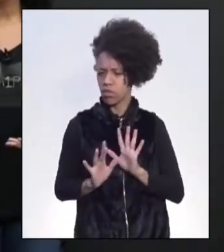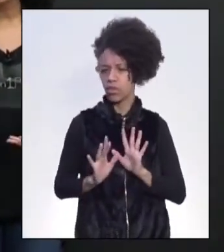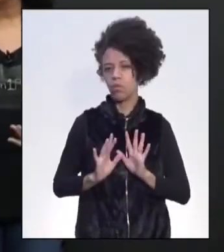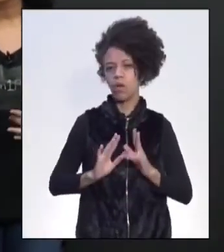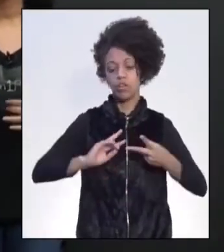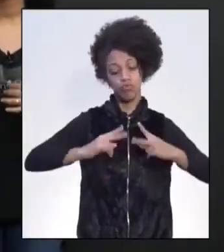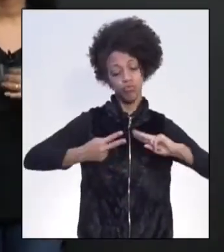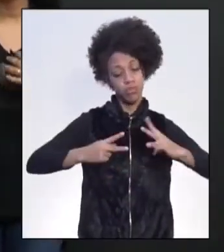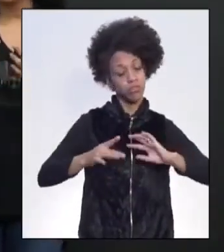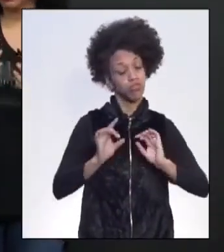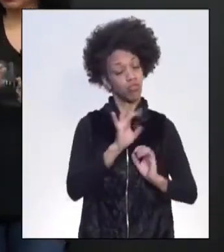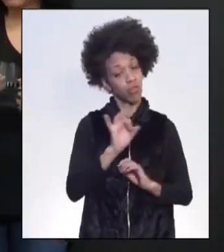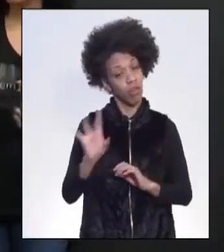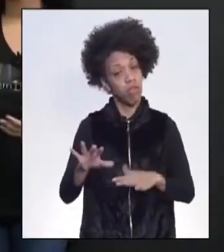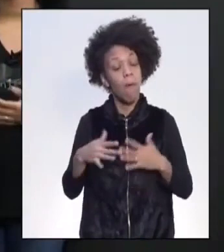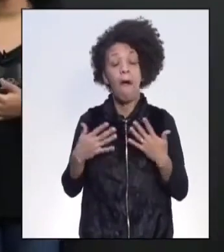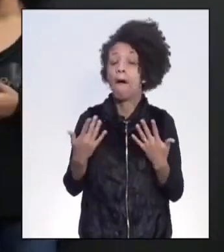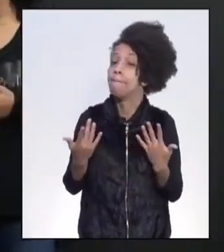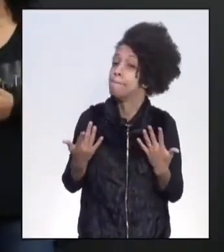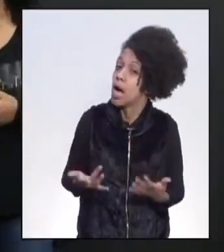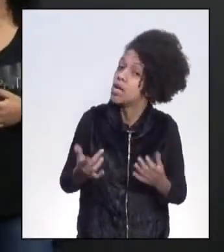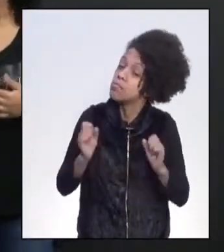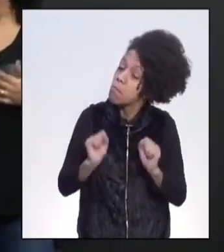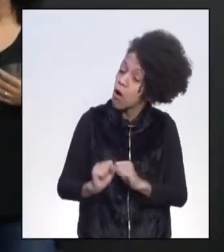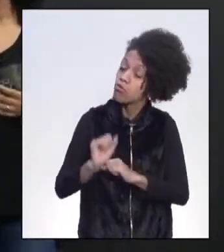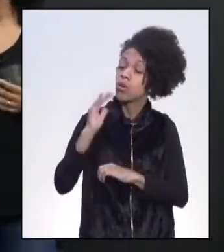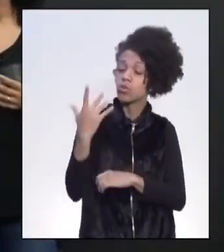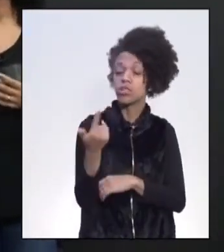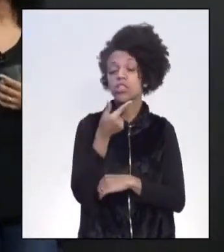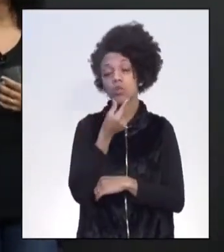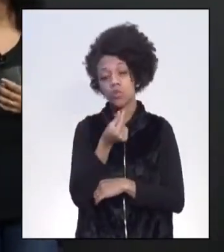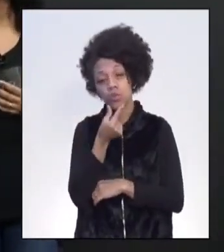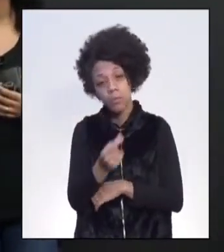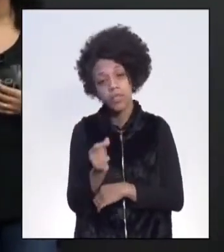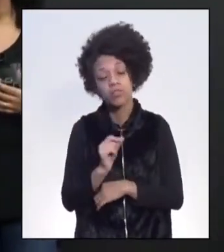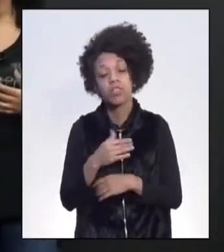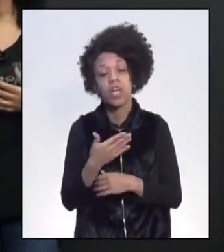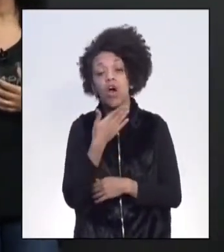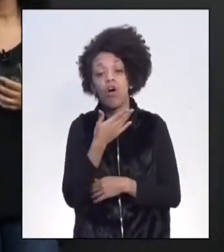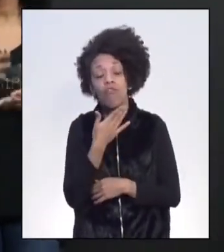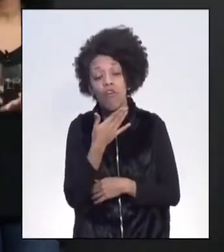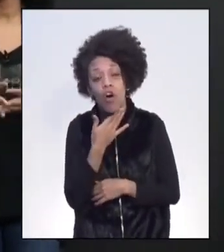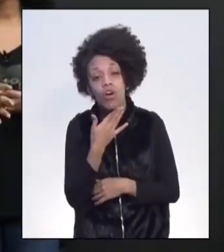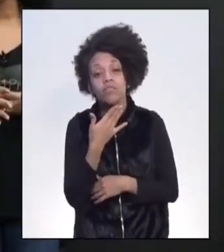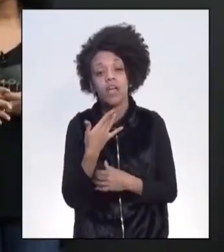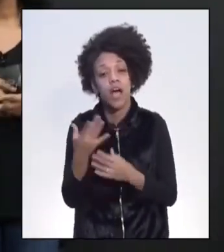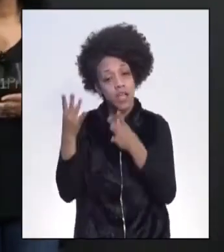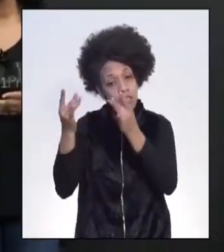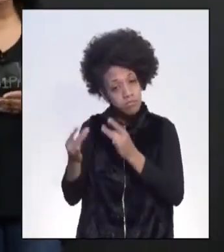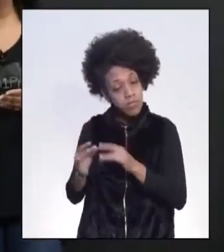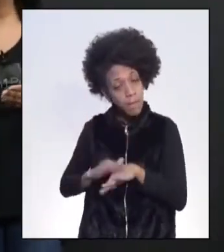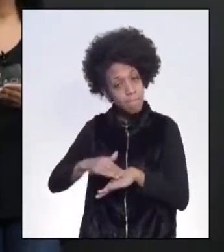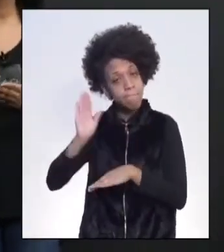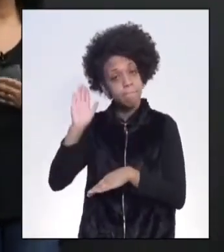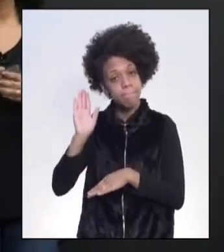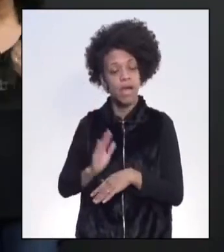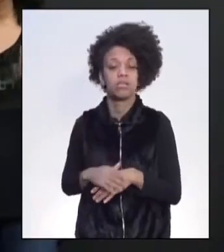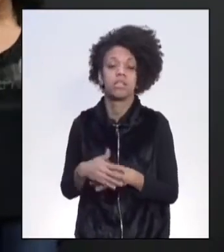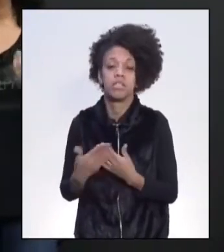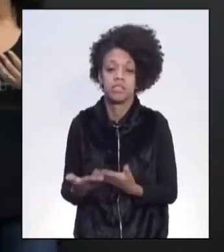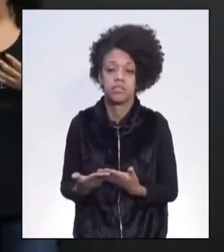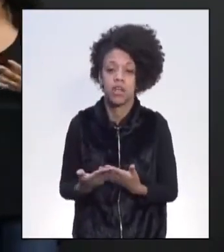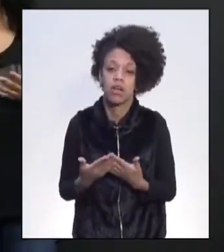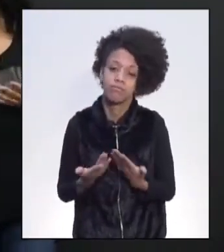pessoas. Porém, há uma tendência de que nos homens, devido à testosterona, há um espessamento maior dessas pregas